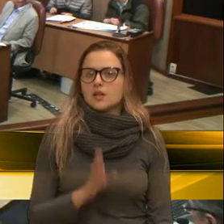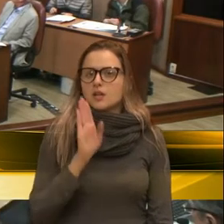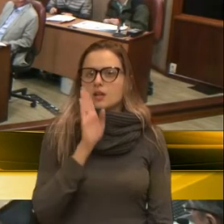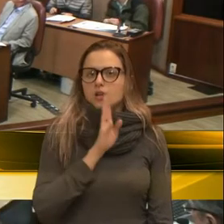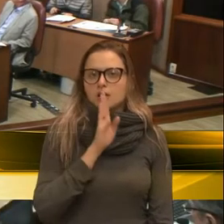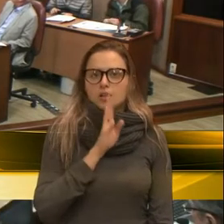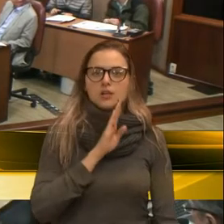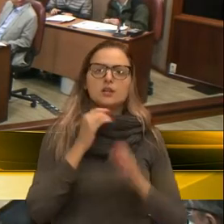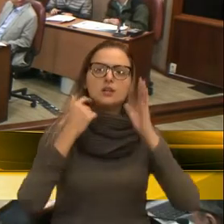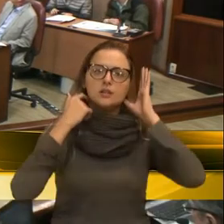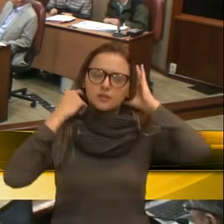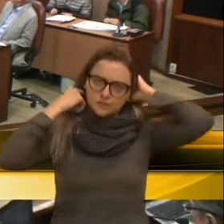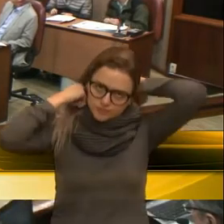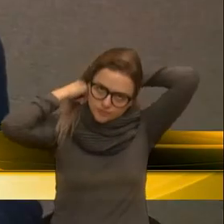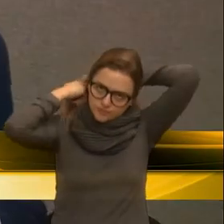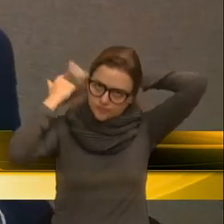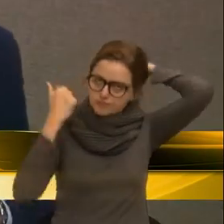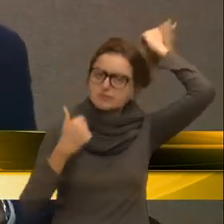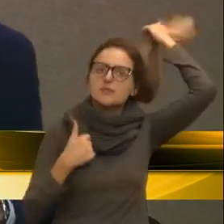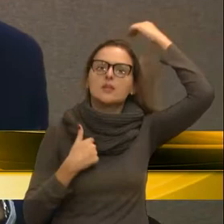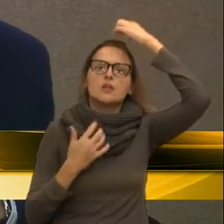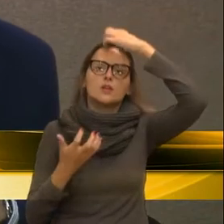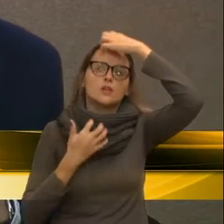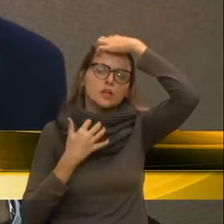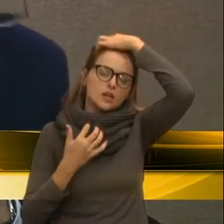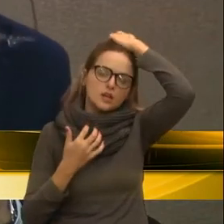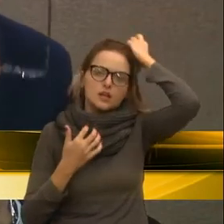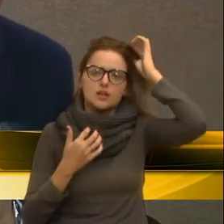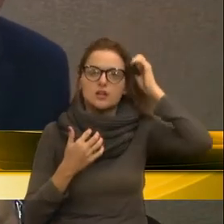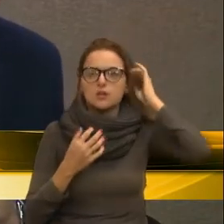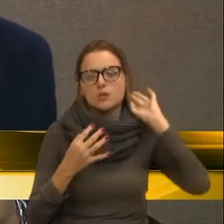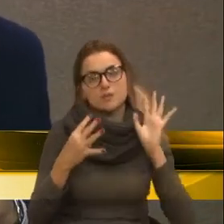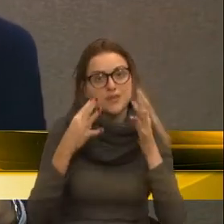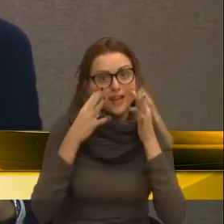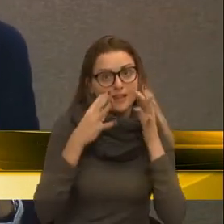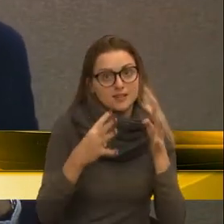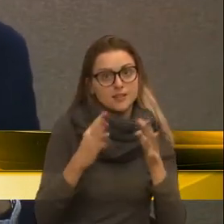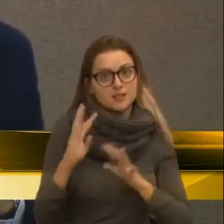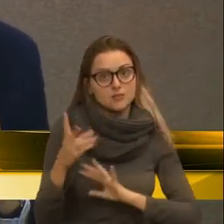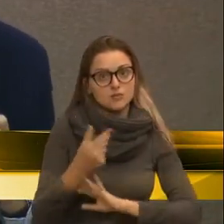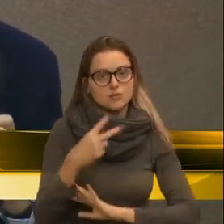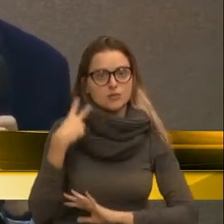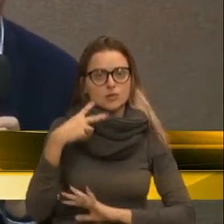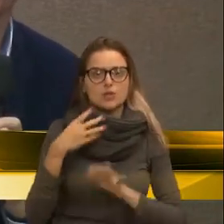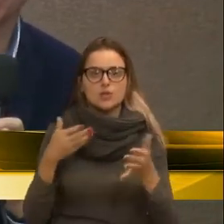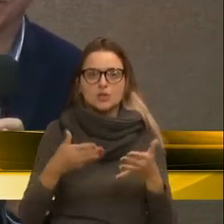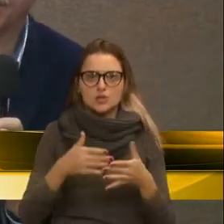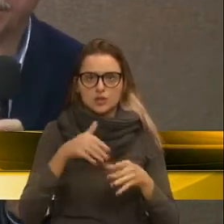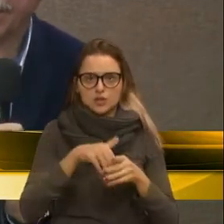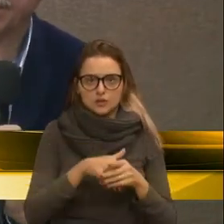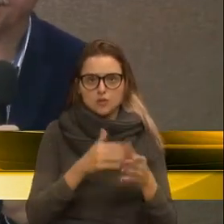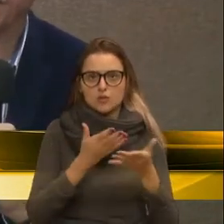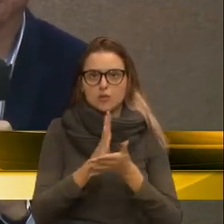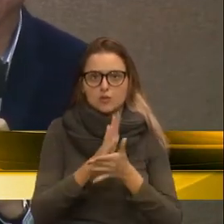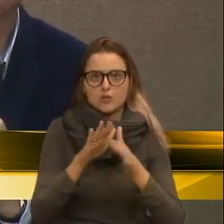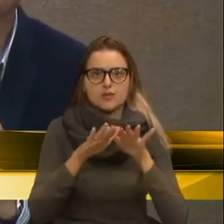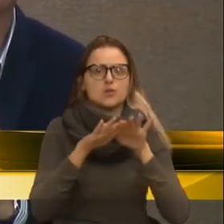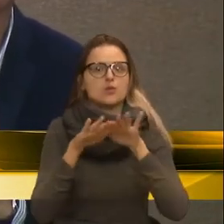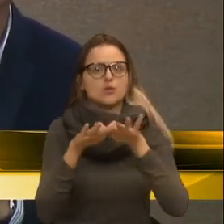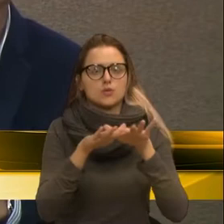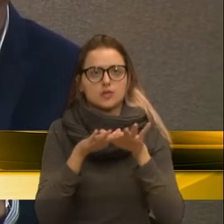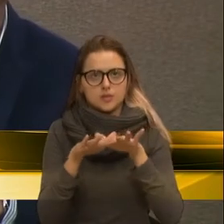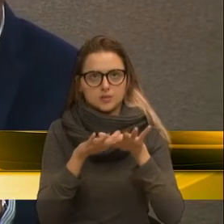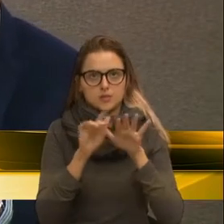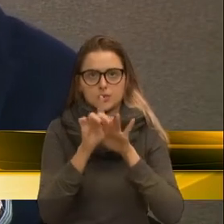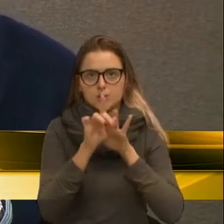rapidamente, em primeiro lugar, eu chamo a atenção dos nobres vereadores, já que nós votamos unanimemente para a